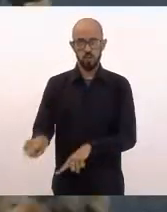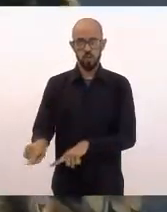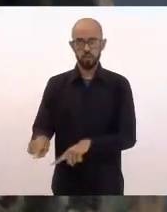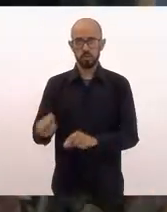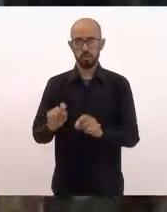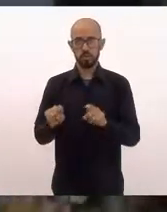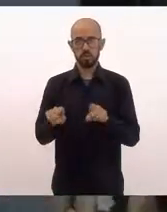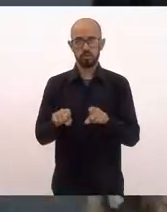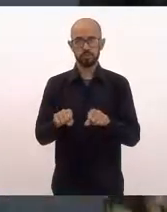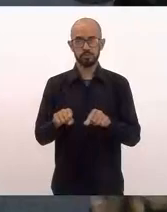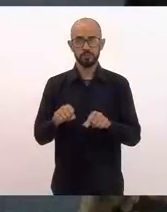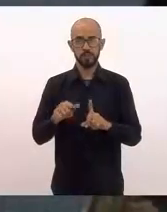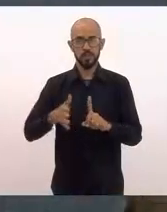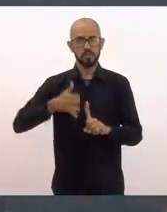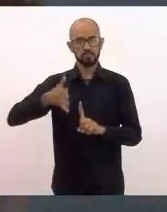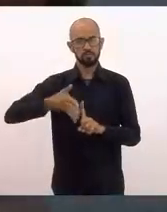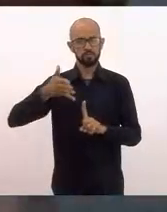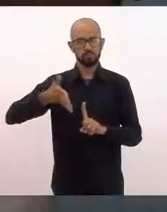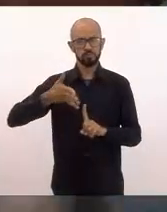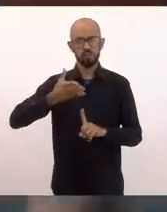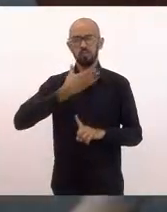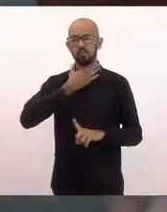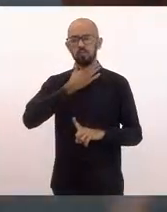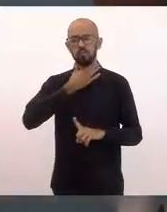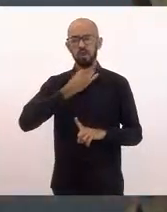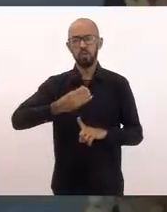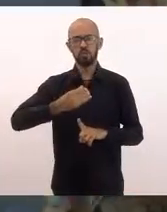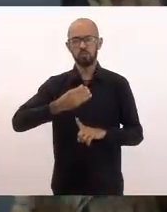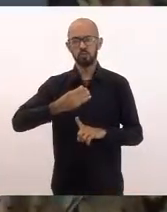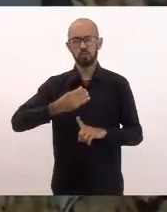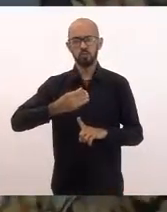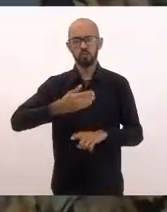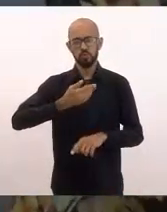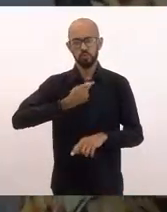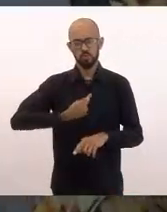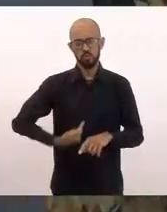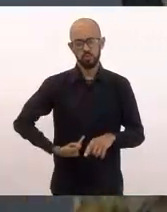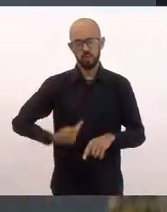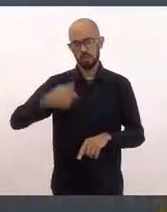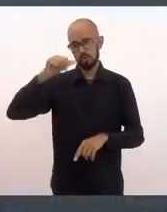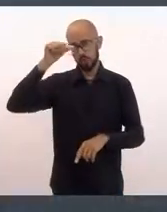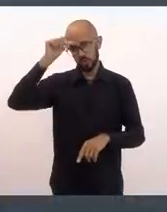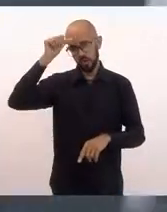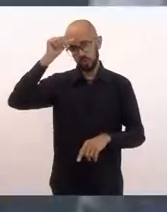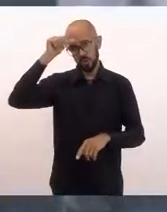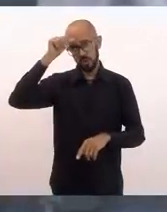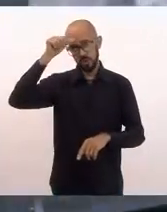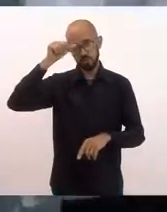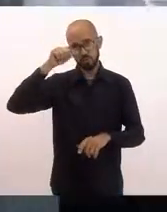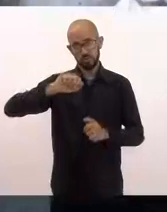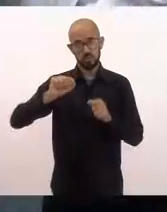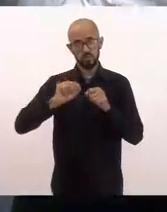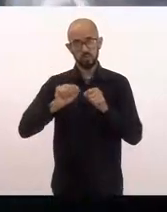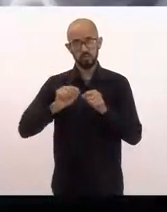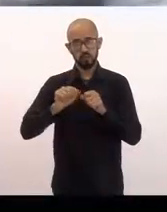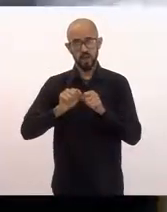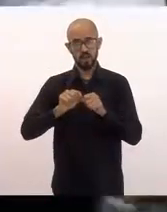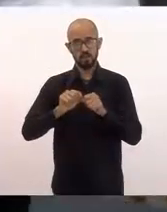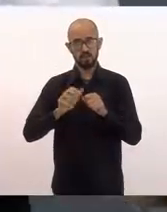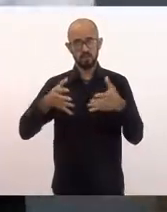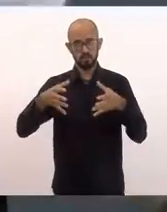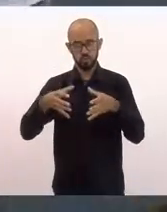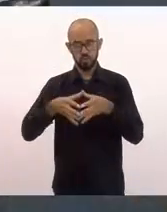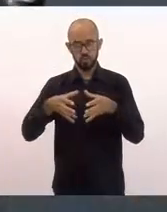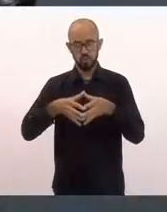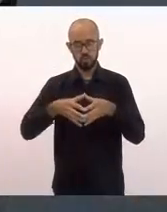a demagogia e a hipocrisia do governador Cláudio Castro, que coloca as tropas na rua,